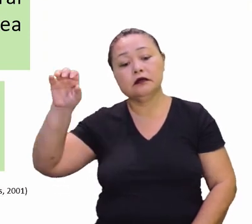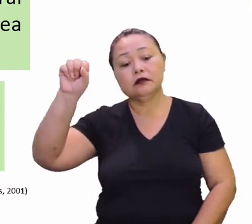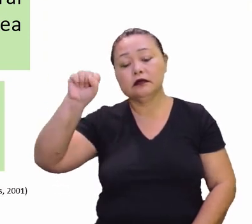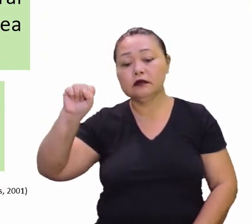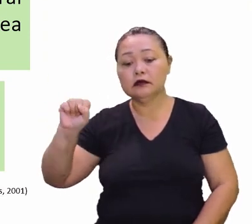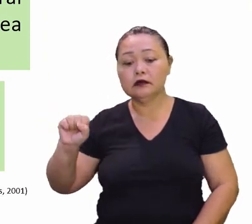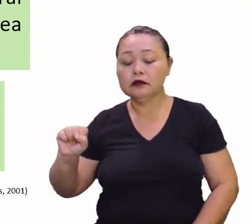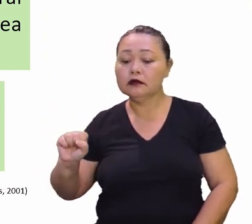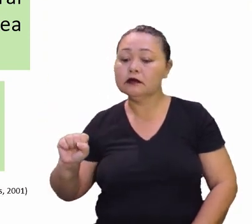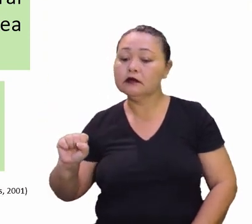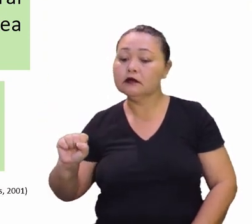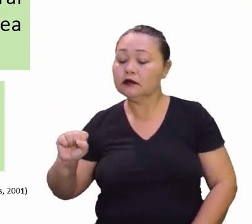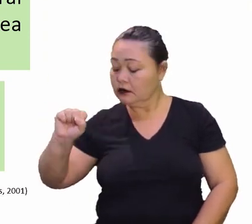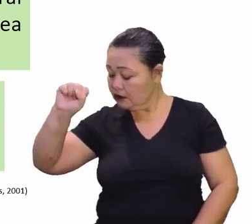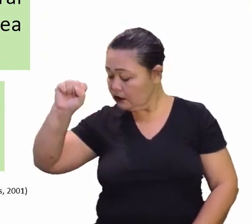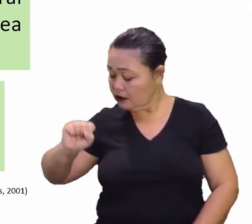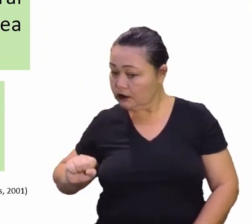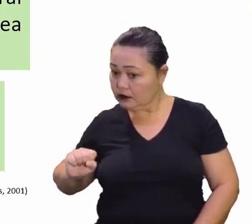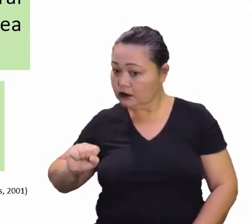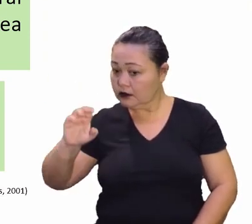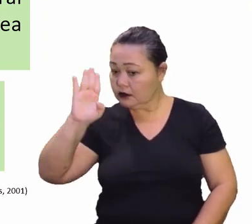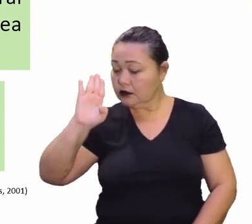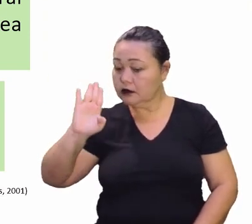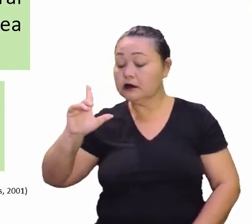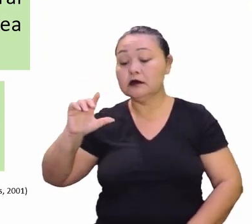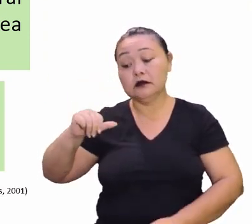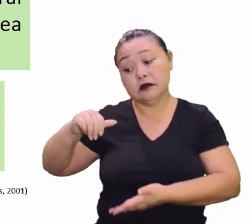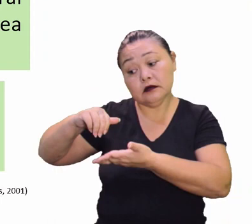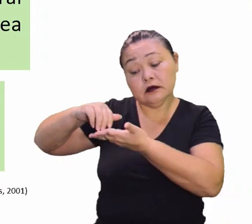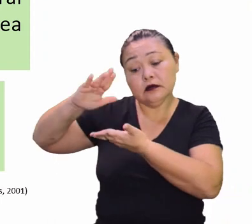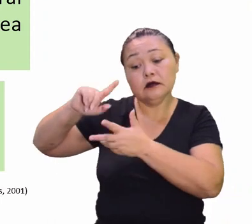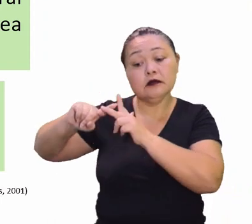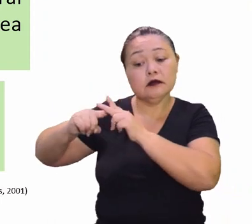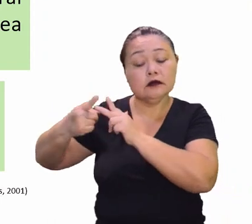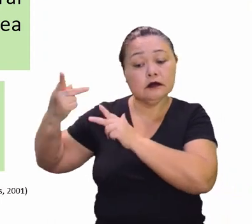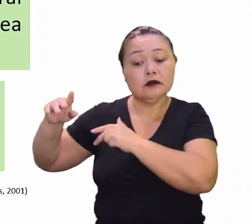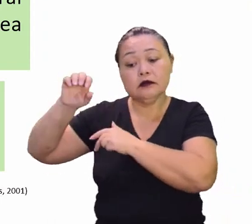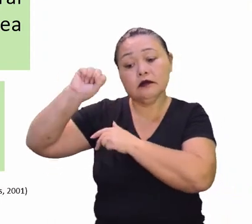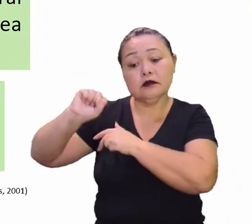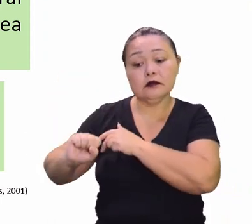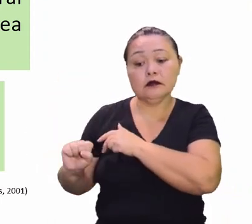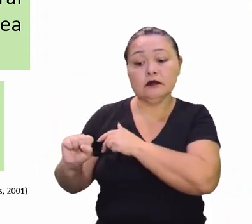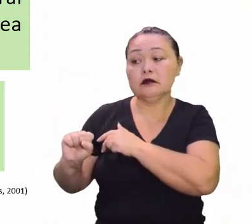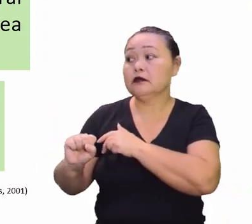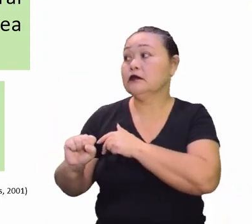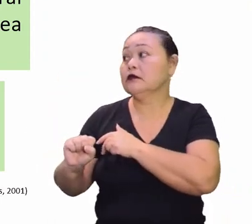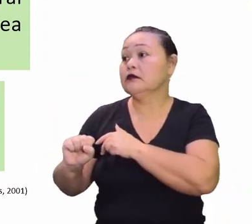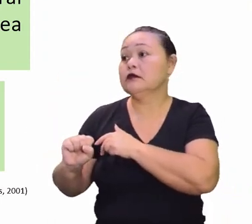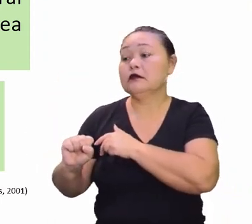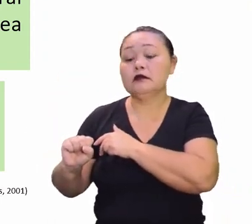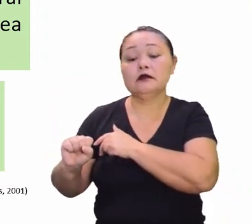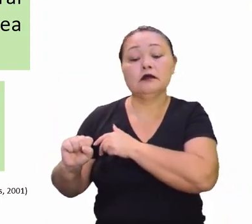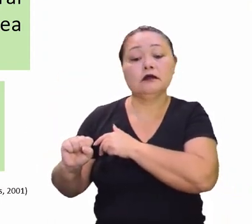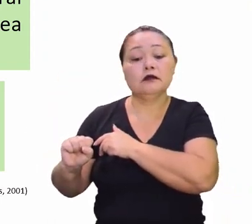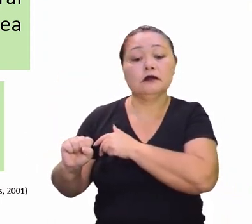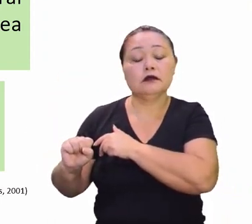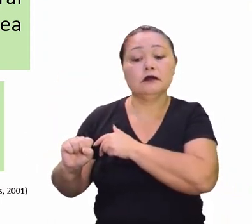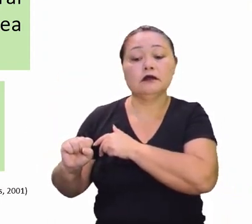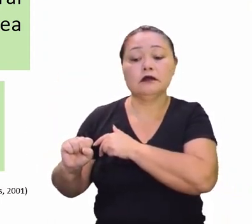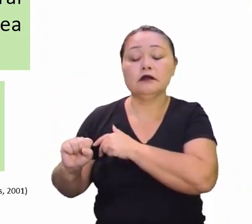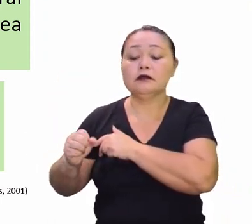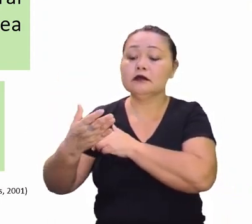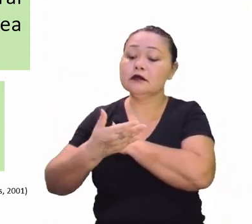principalmente do sul, expulso pela mecanização lá no sul do Brasil, Rogério. Exato. E aí